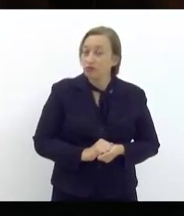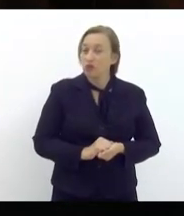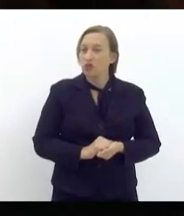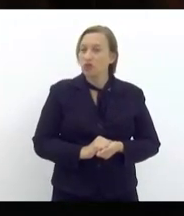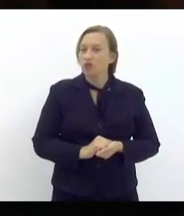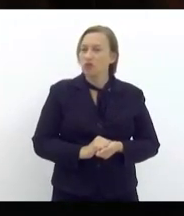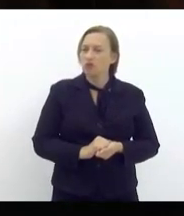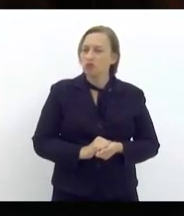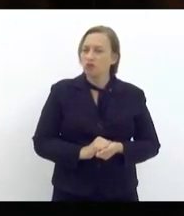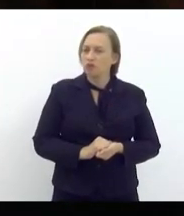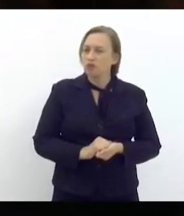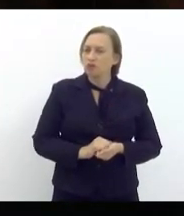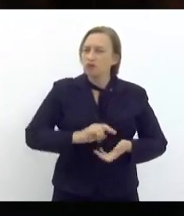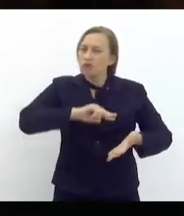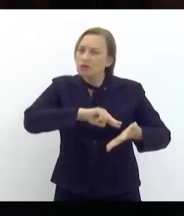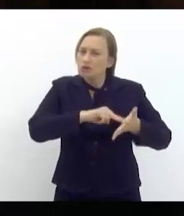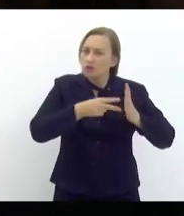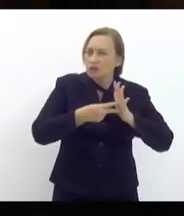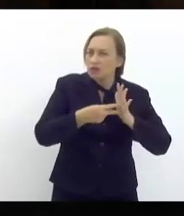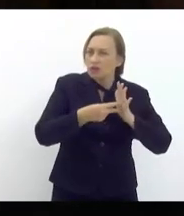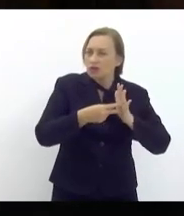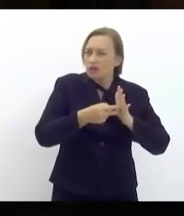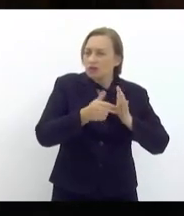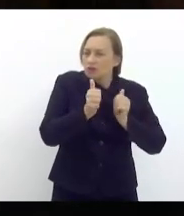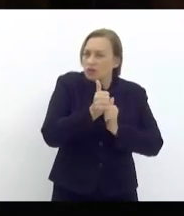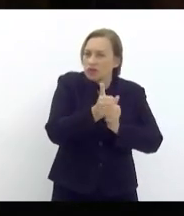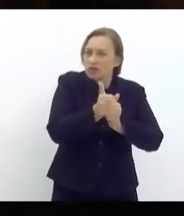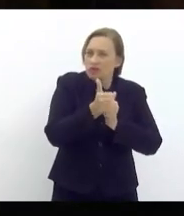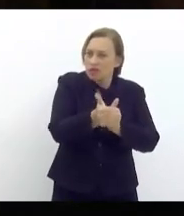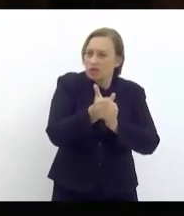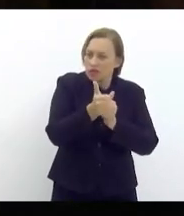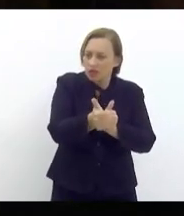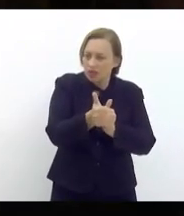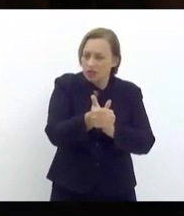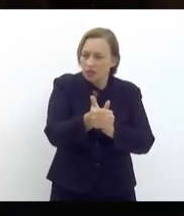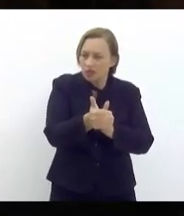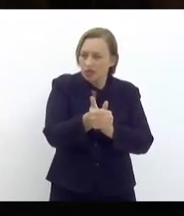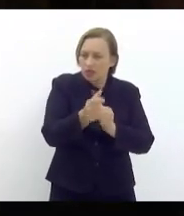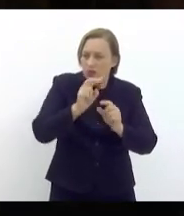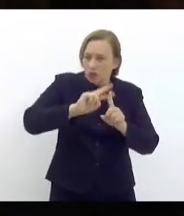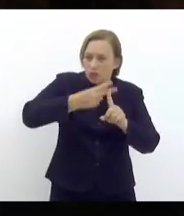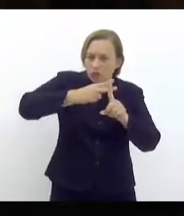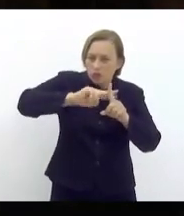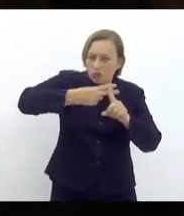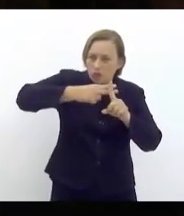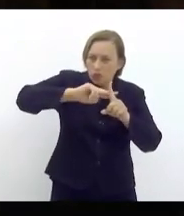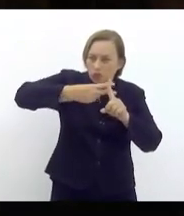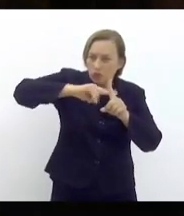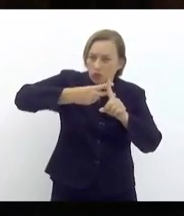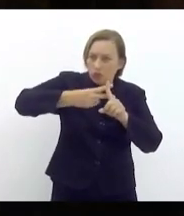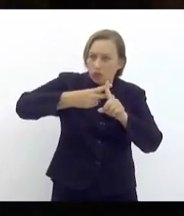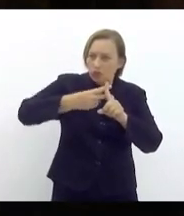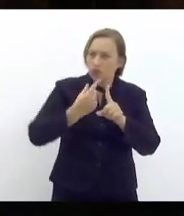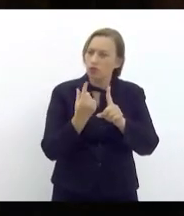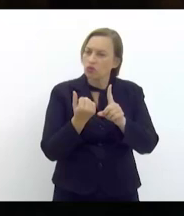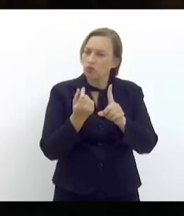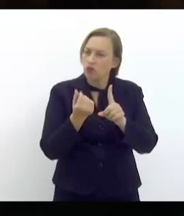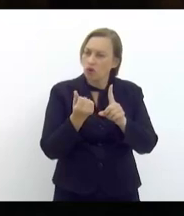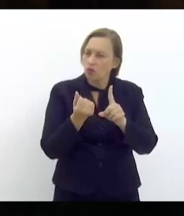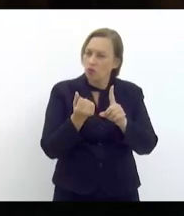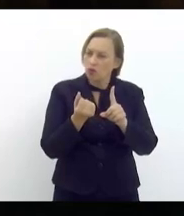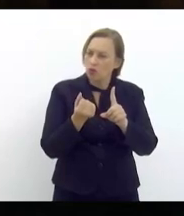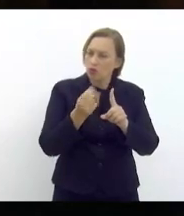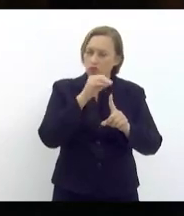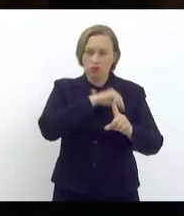sentido de perseguir o aumento gradual vejam bem do valor da força de trabalho